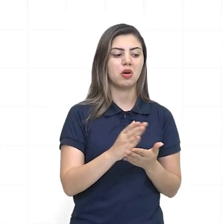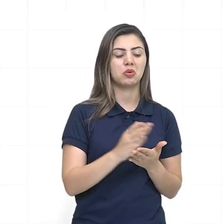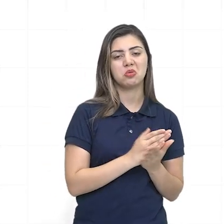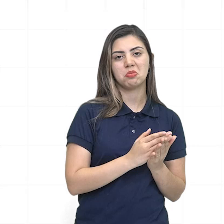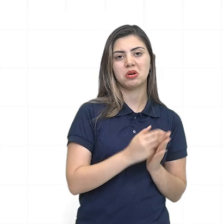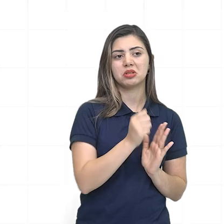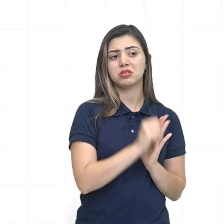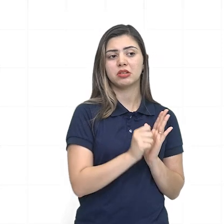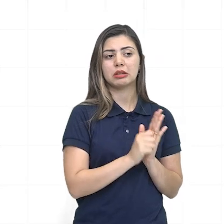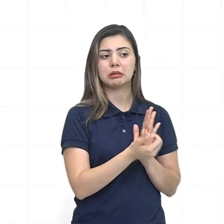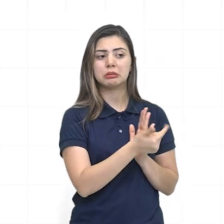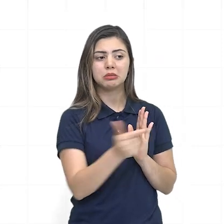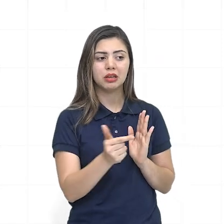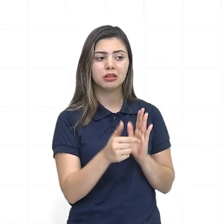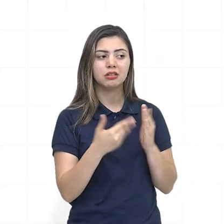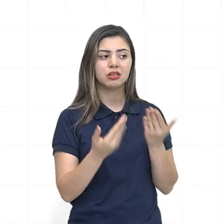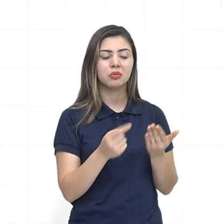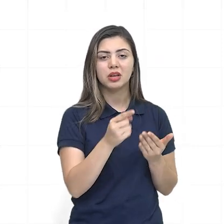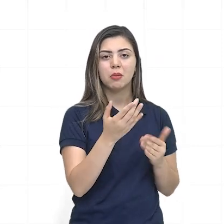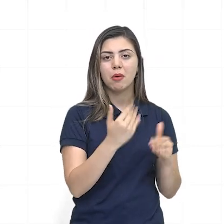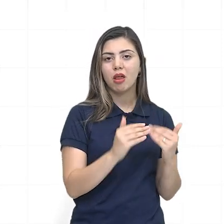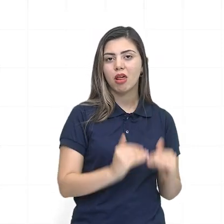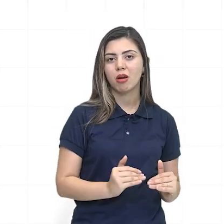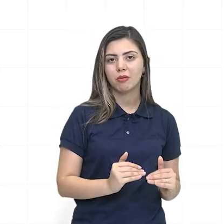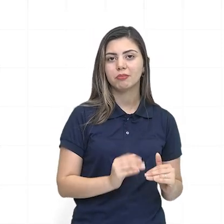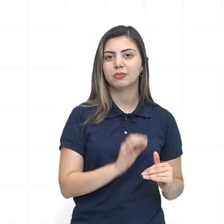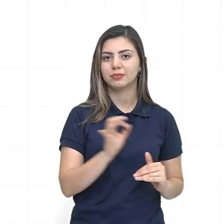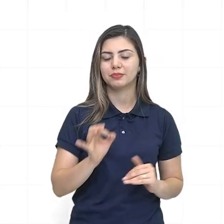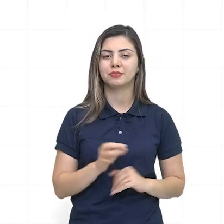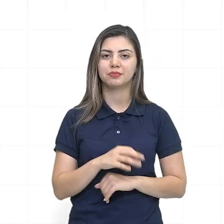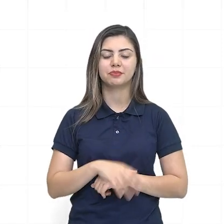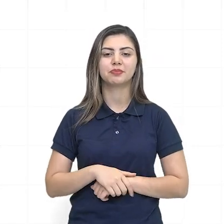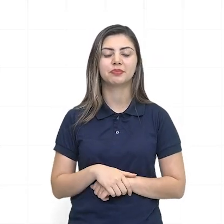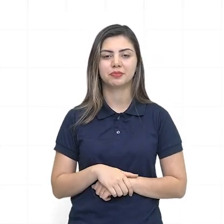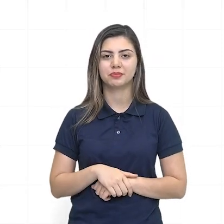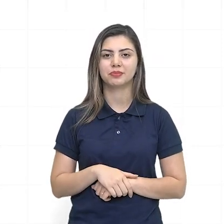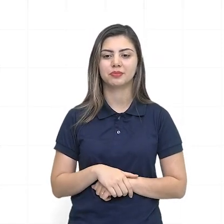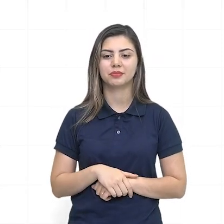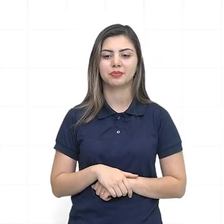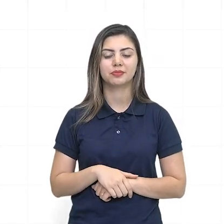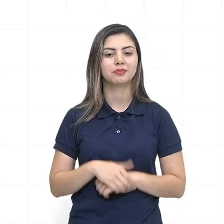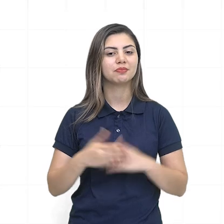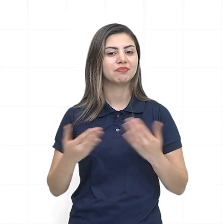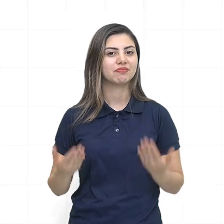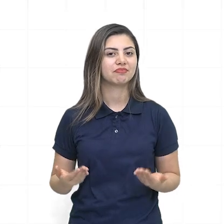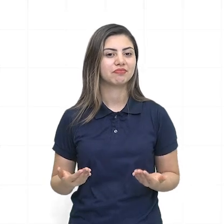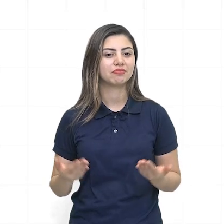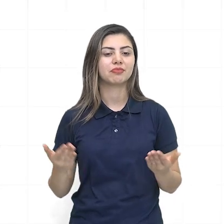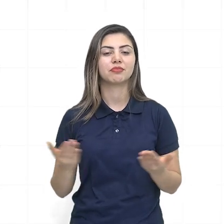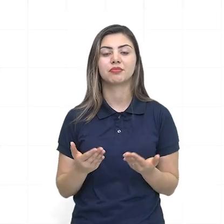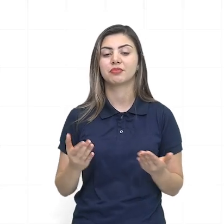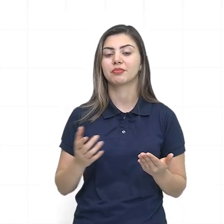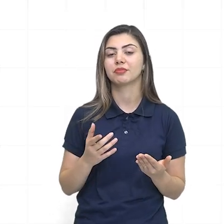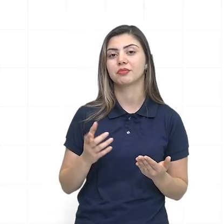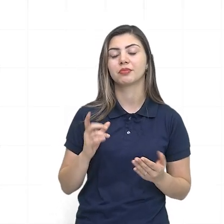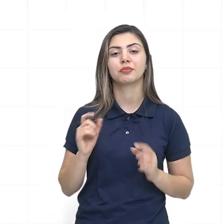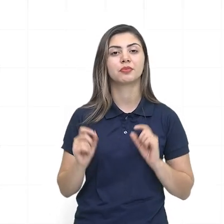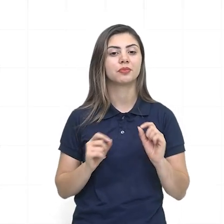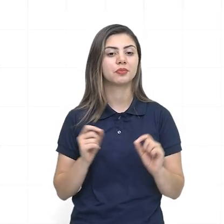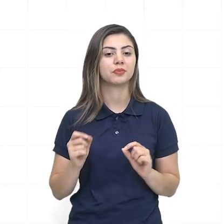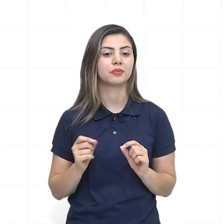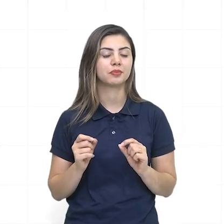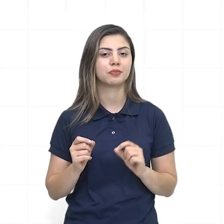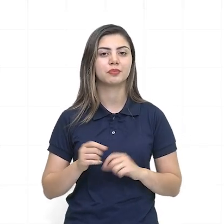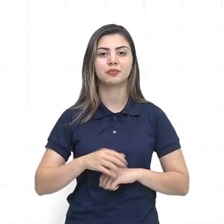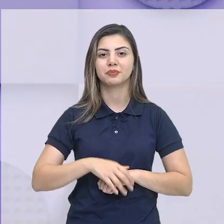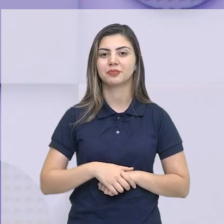tão avançadas nessa questão do registro, ok? E aqui eu queria dar